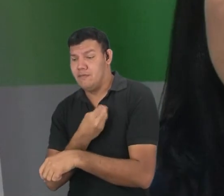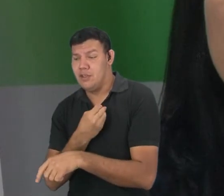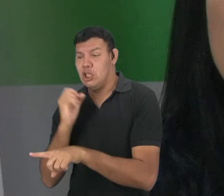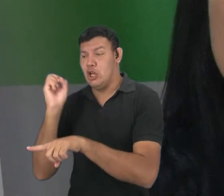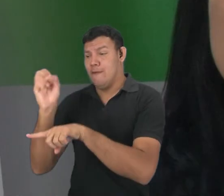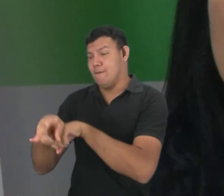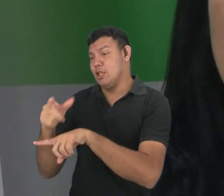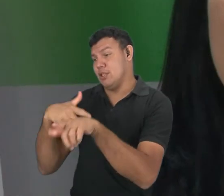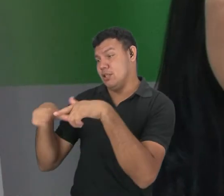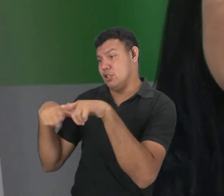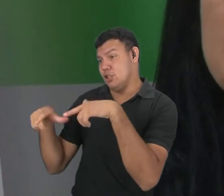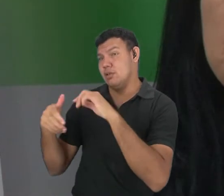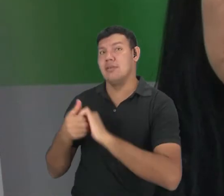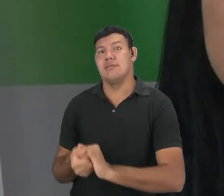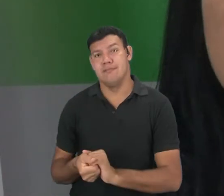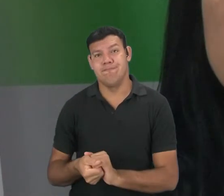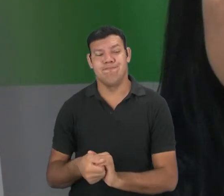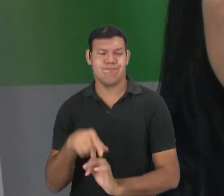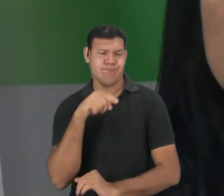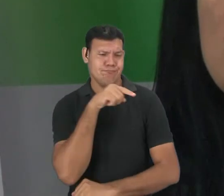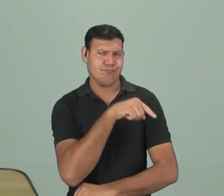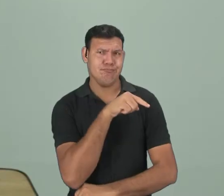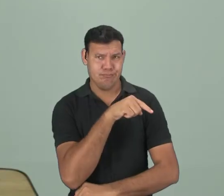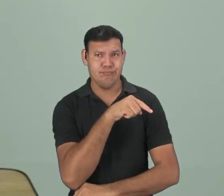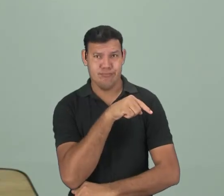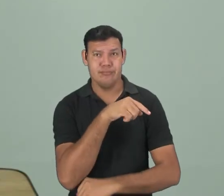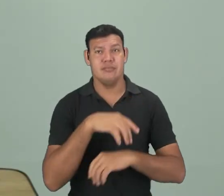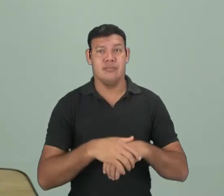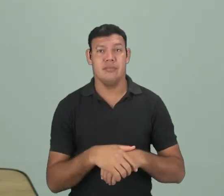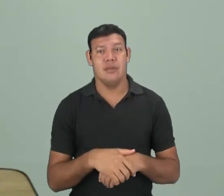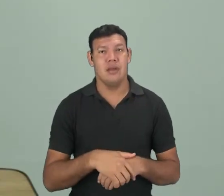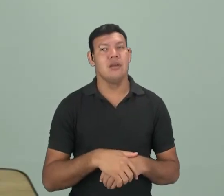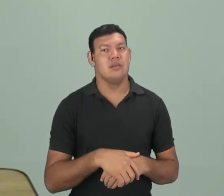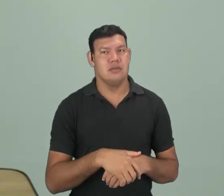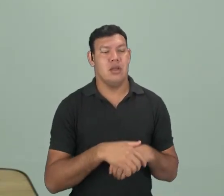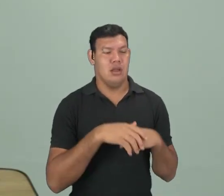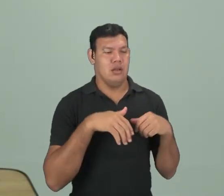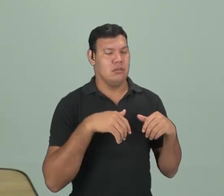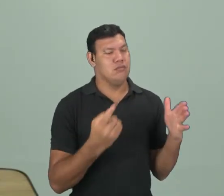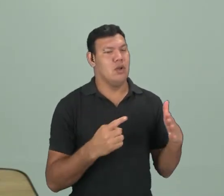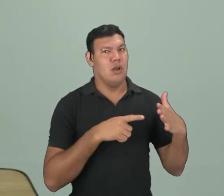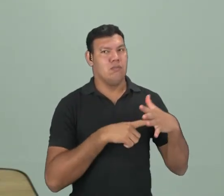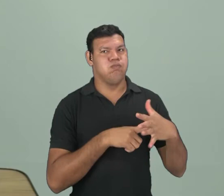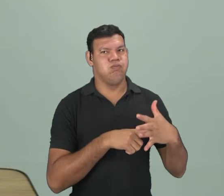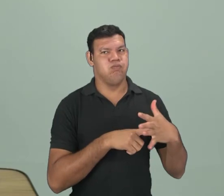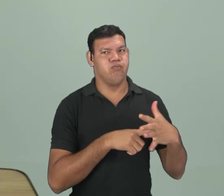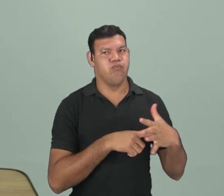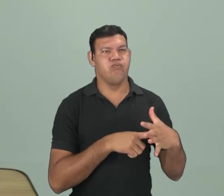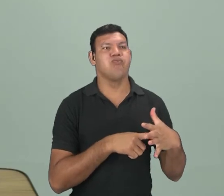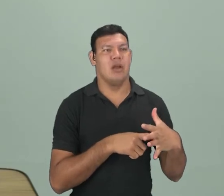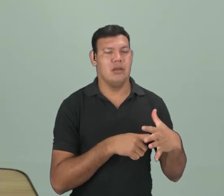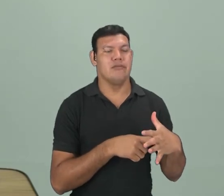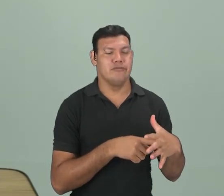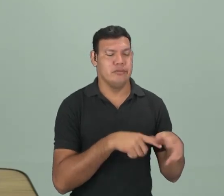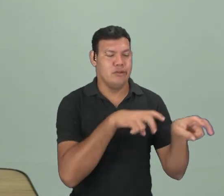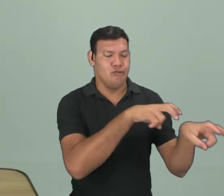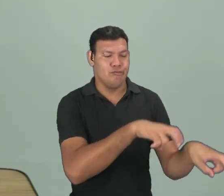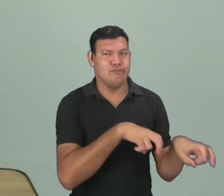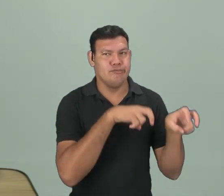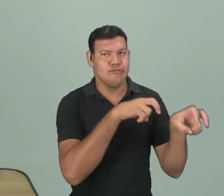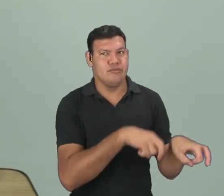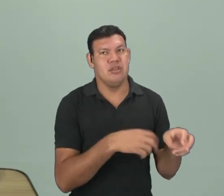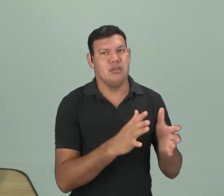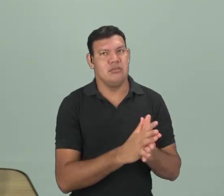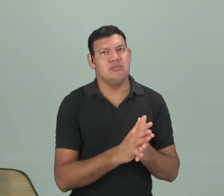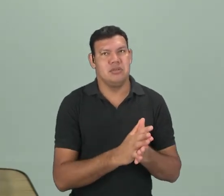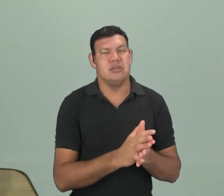o campo ter que a gente chama de mecanização, ou seja, máquinas trabalhando ali. Em vez das pessoas